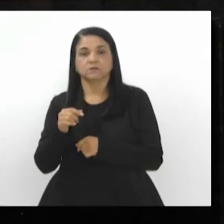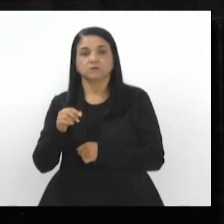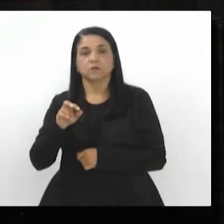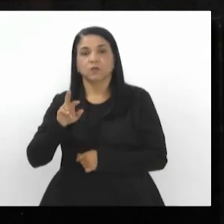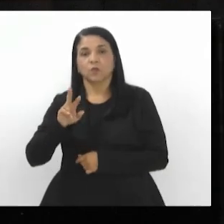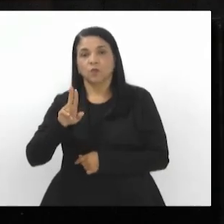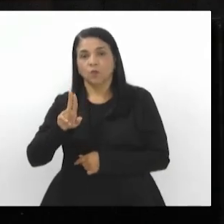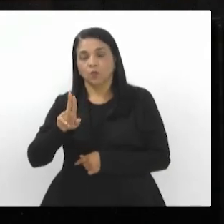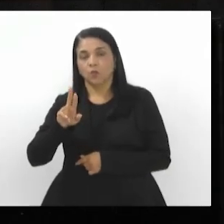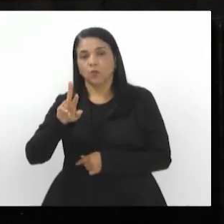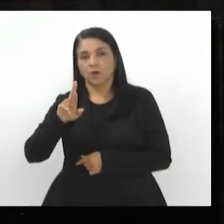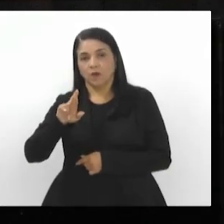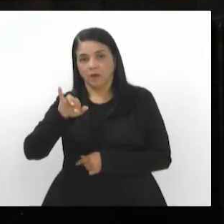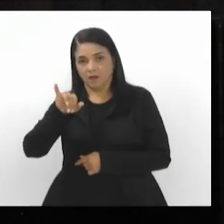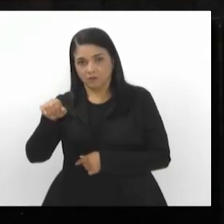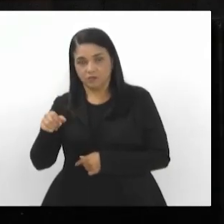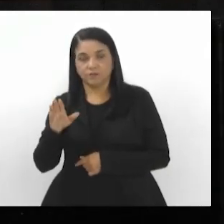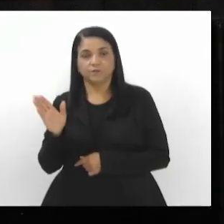que foram